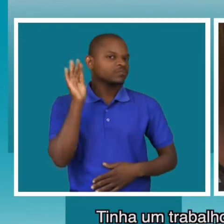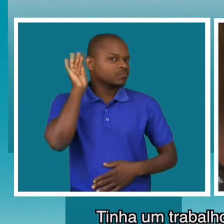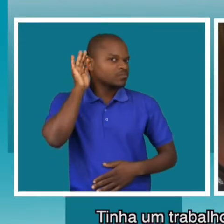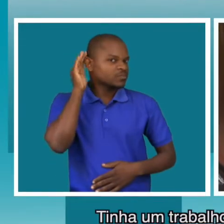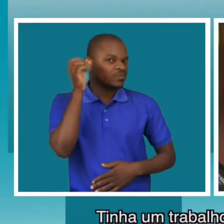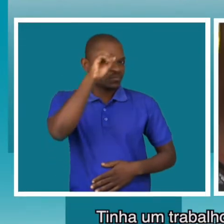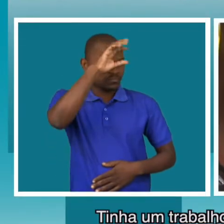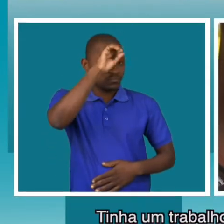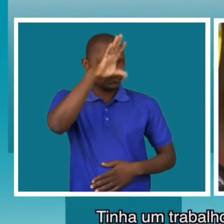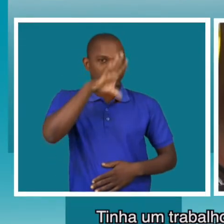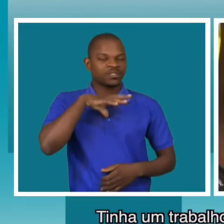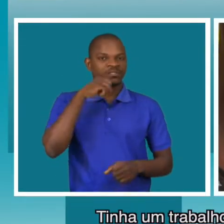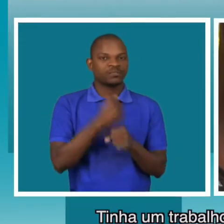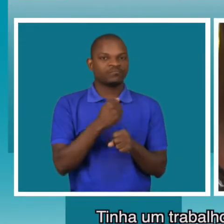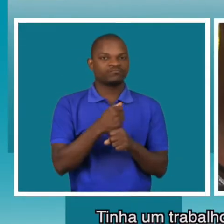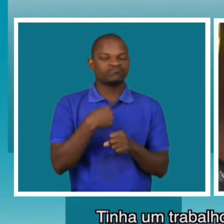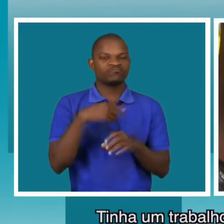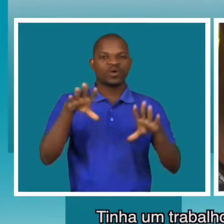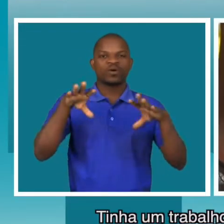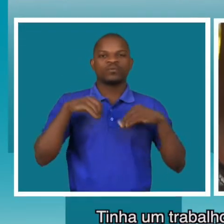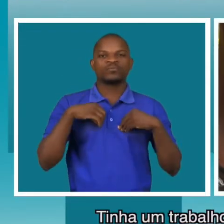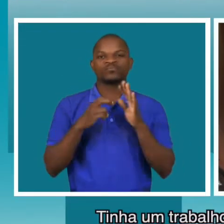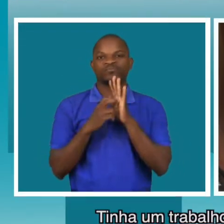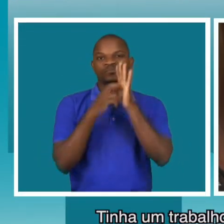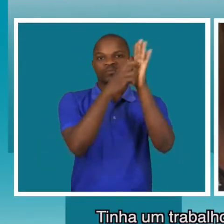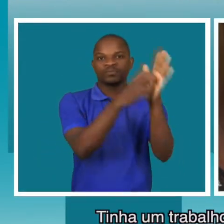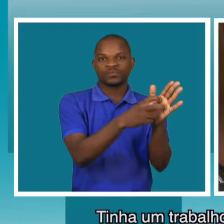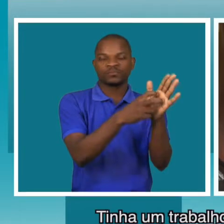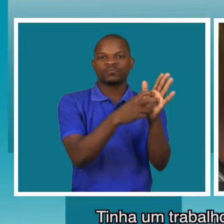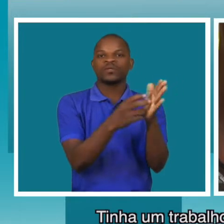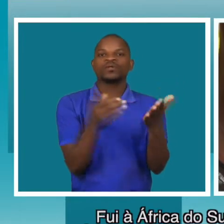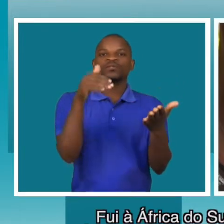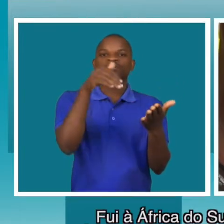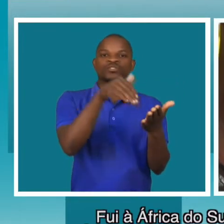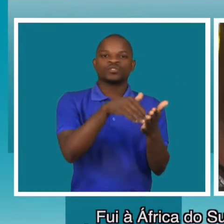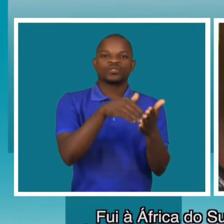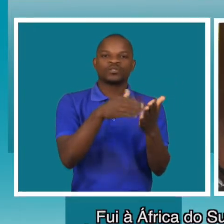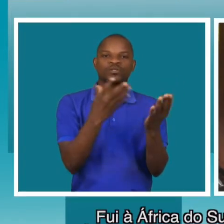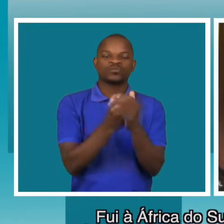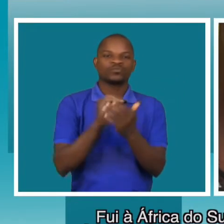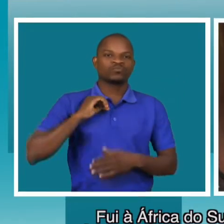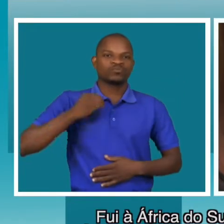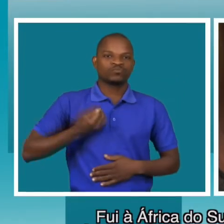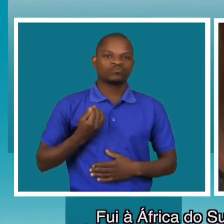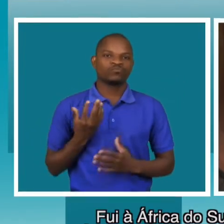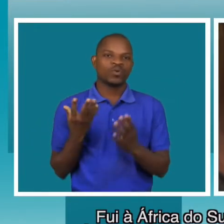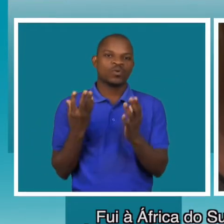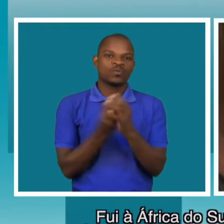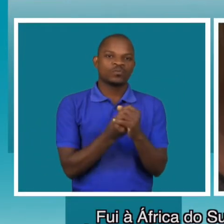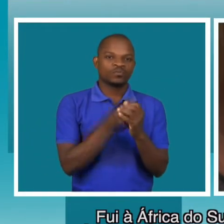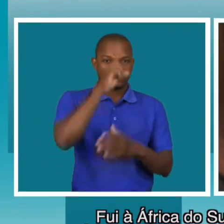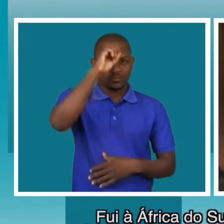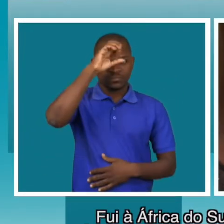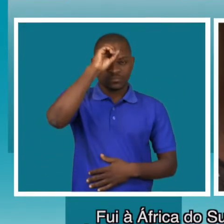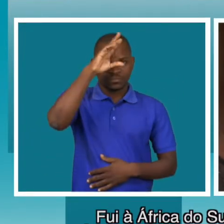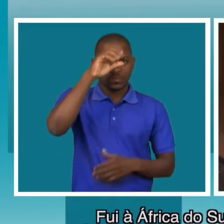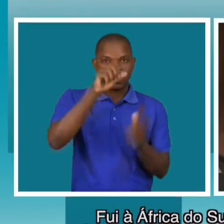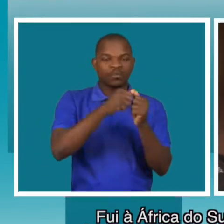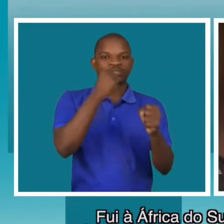Eu aceitei por querer o bem, para eu não sofrer mais. Eu fui com aquela senhora na Ficado Sul, quando cheguei lá.